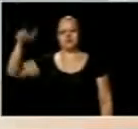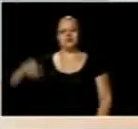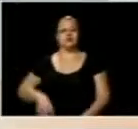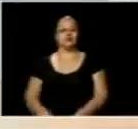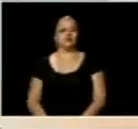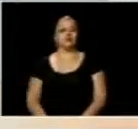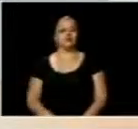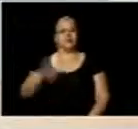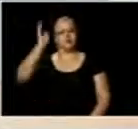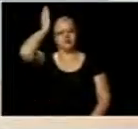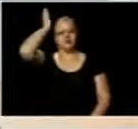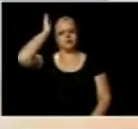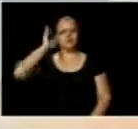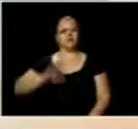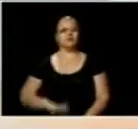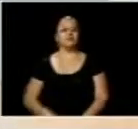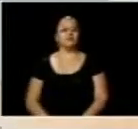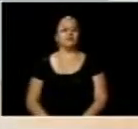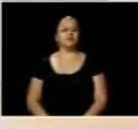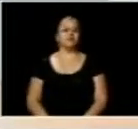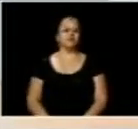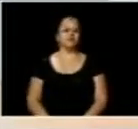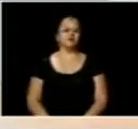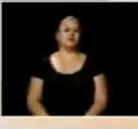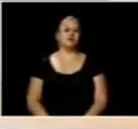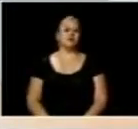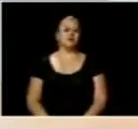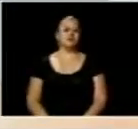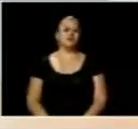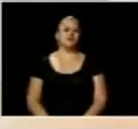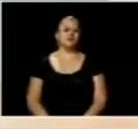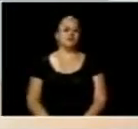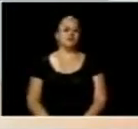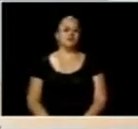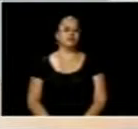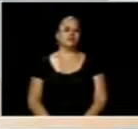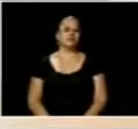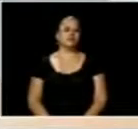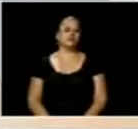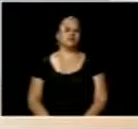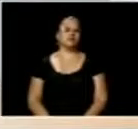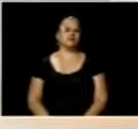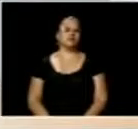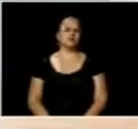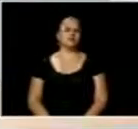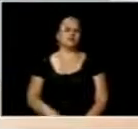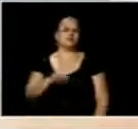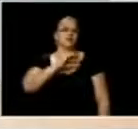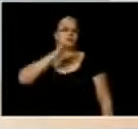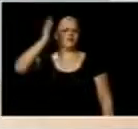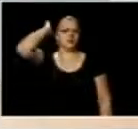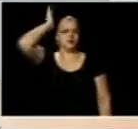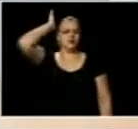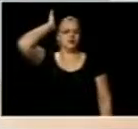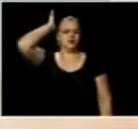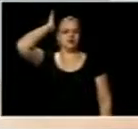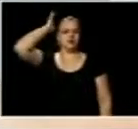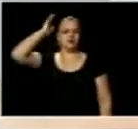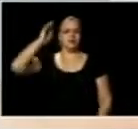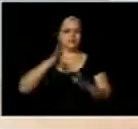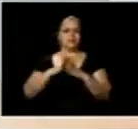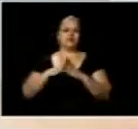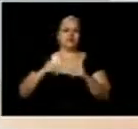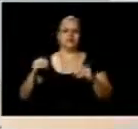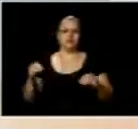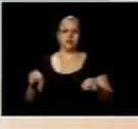Entendemos que, nesse sentido, o município de Taubaté perdeu muito com a saída do